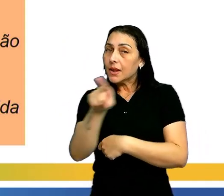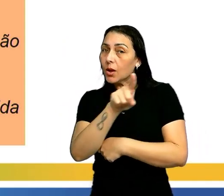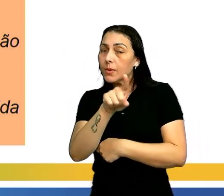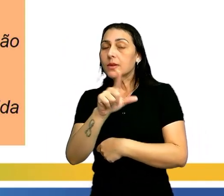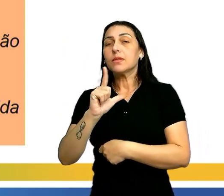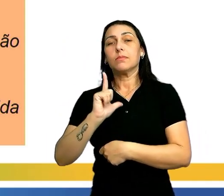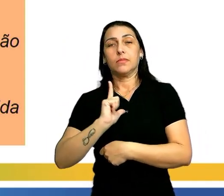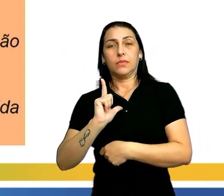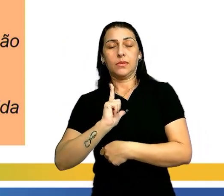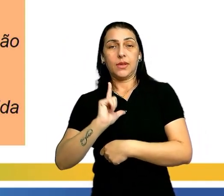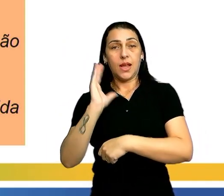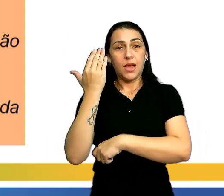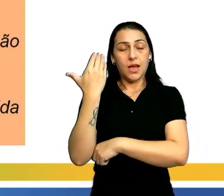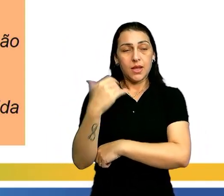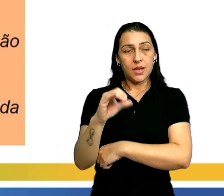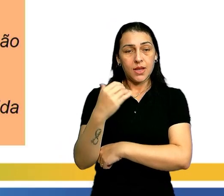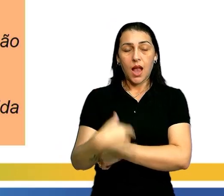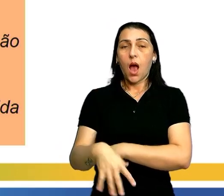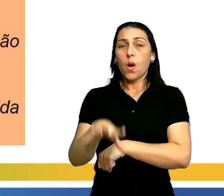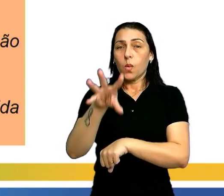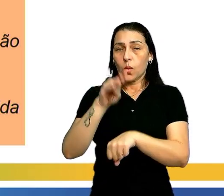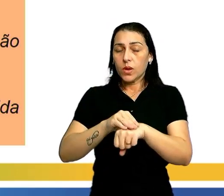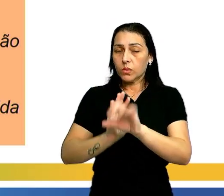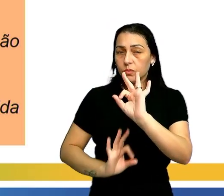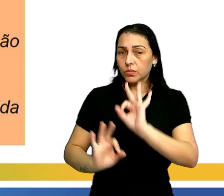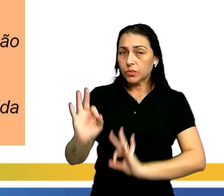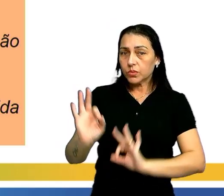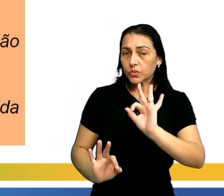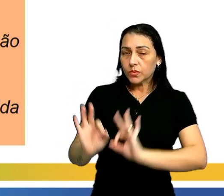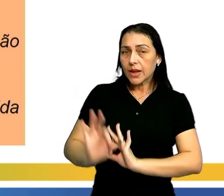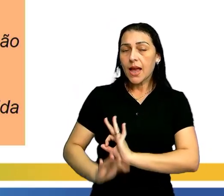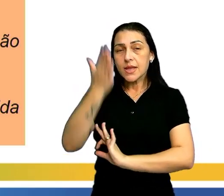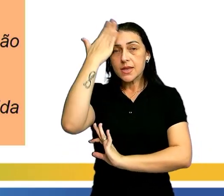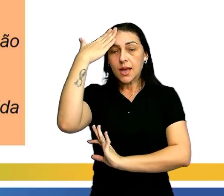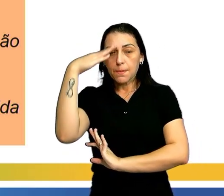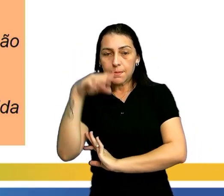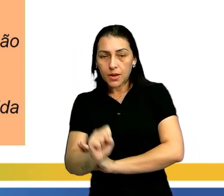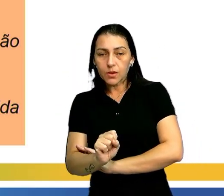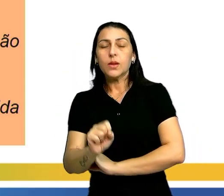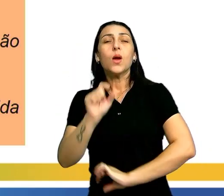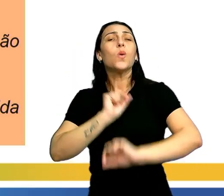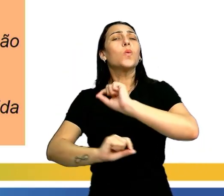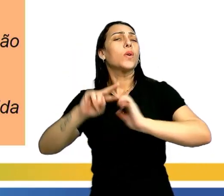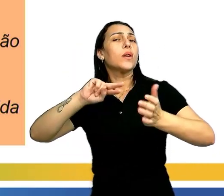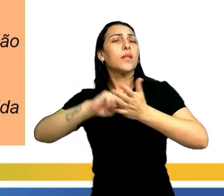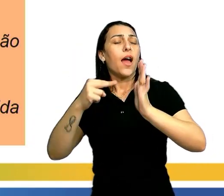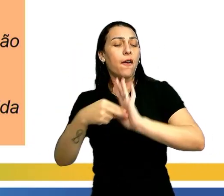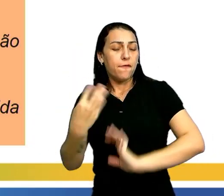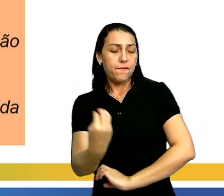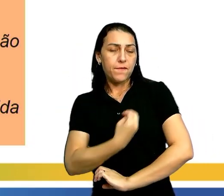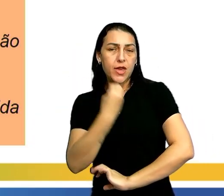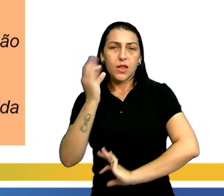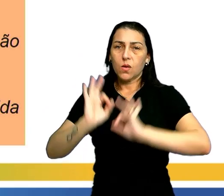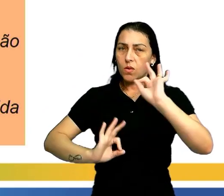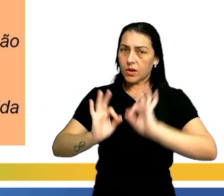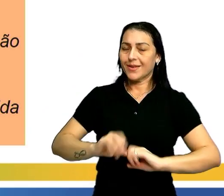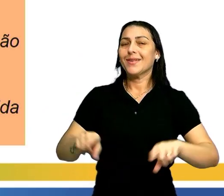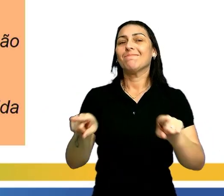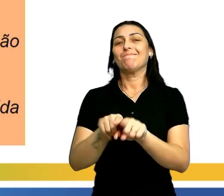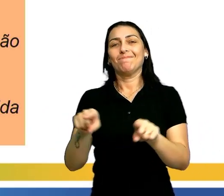ter. A ciência é o conhecimento organizado. A sabedoria é justamente a vida